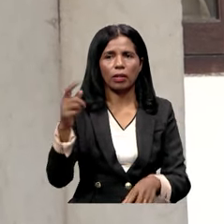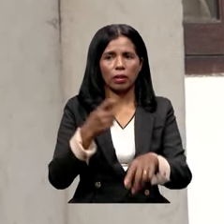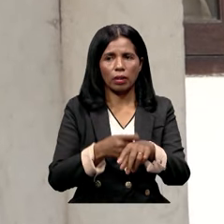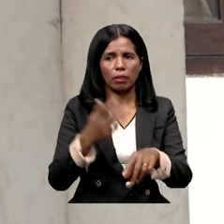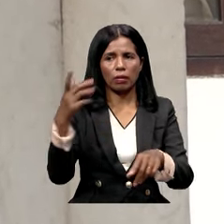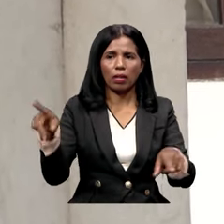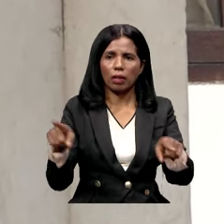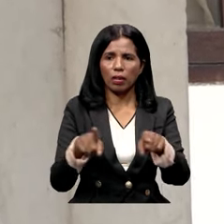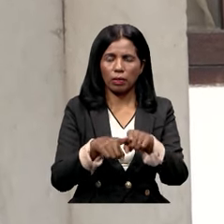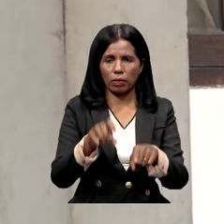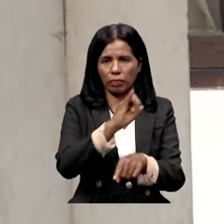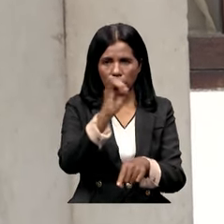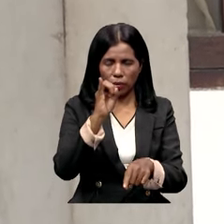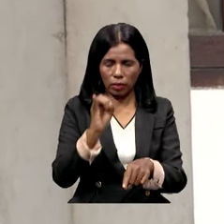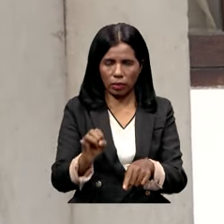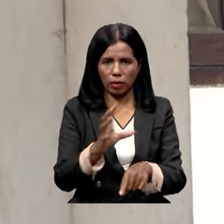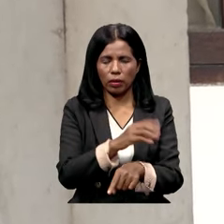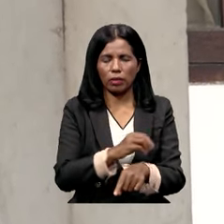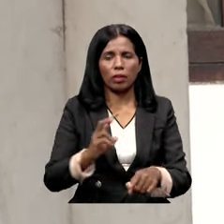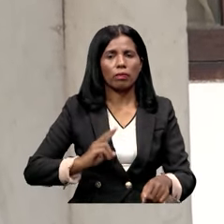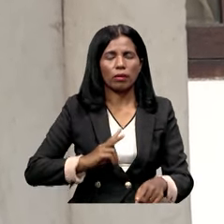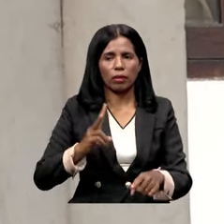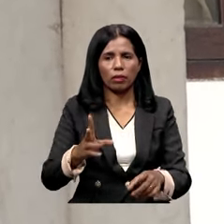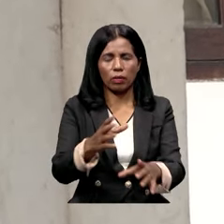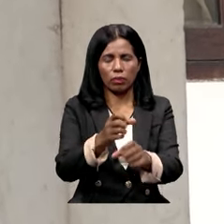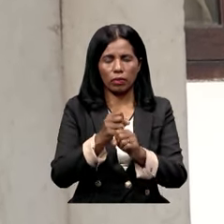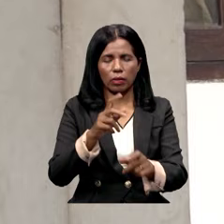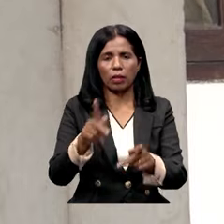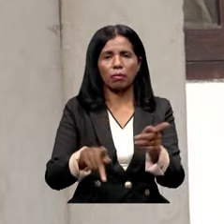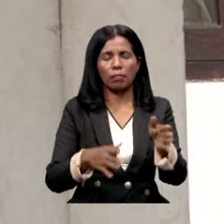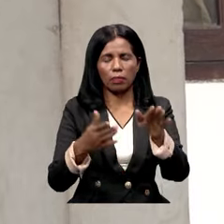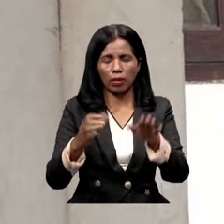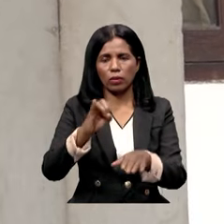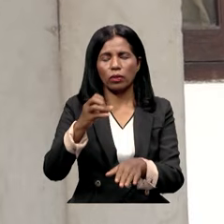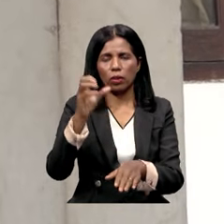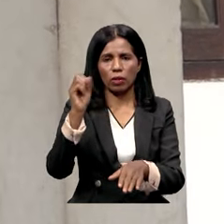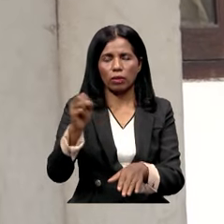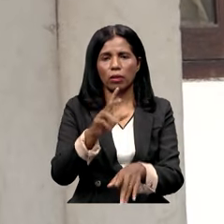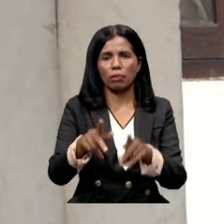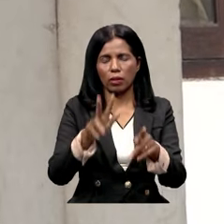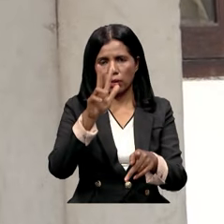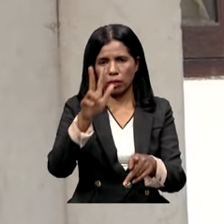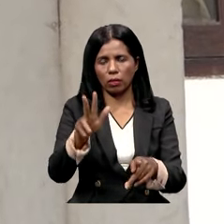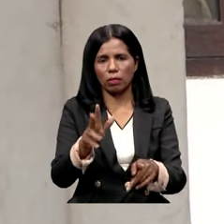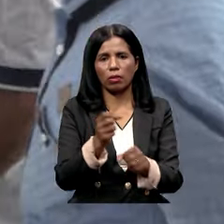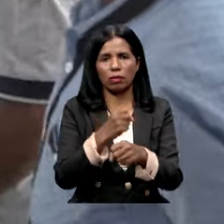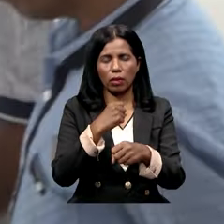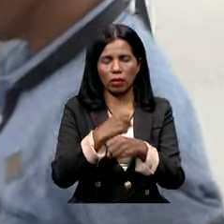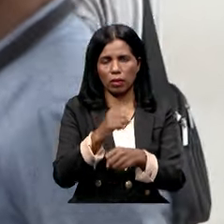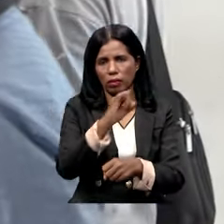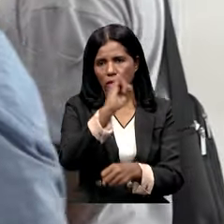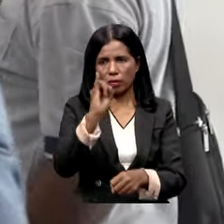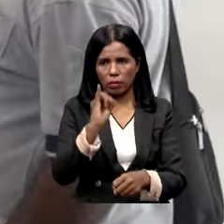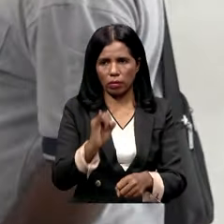ni hanesa investigador esquadra Veracruz ba foti matibian José Bernardo ho sasing na intolu ho di halo